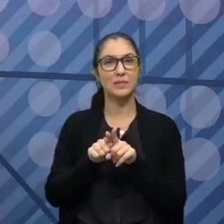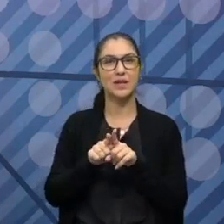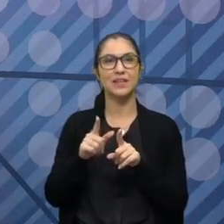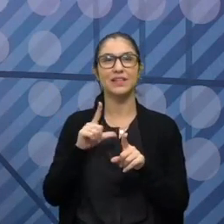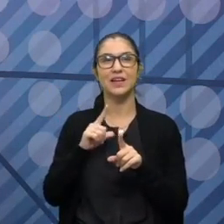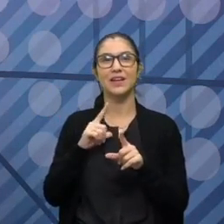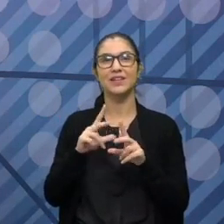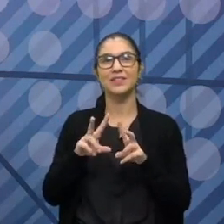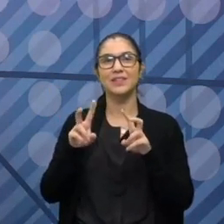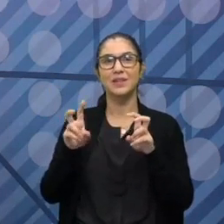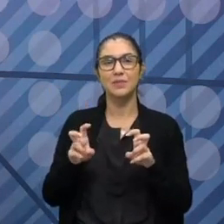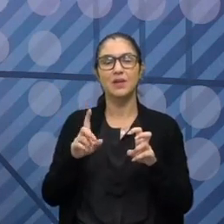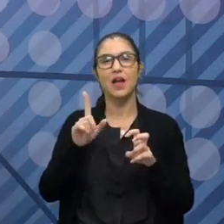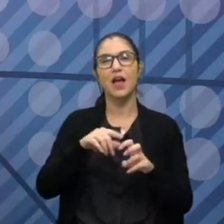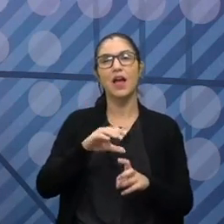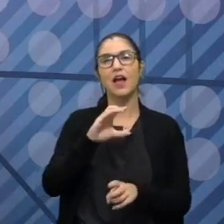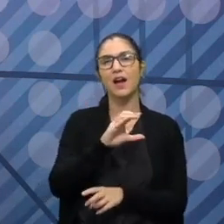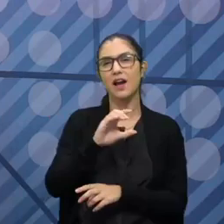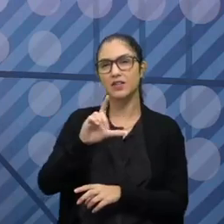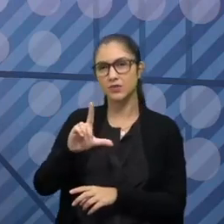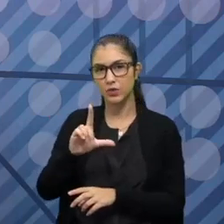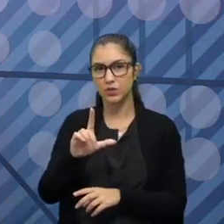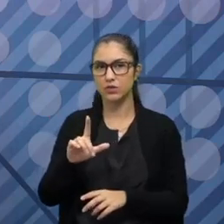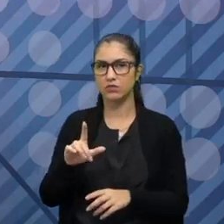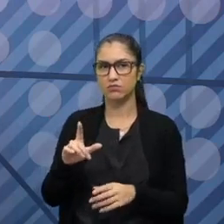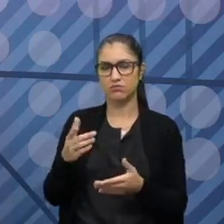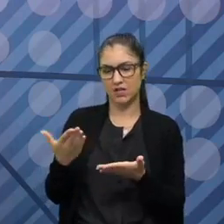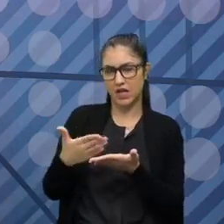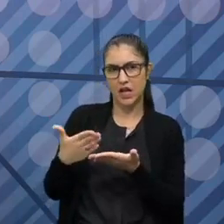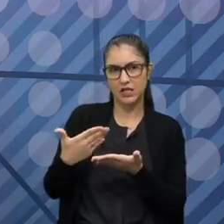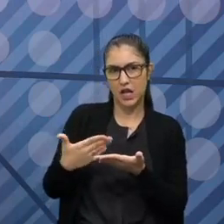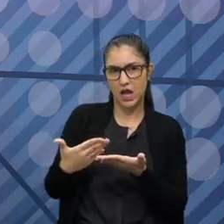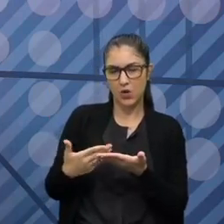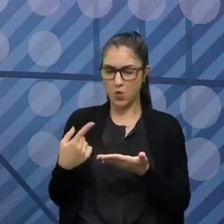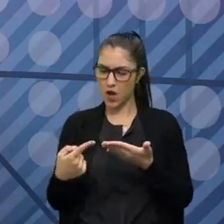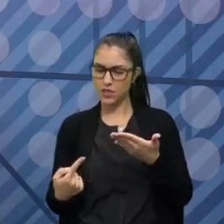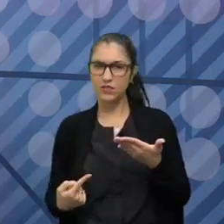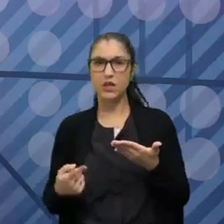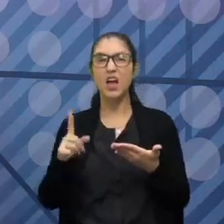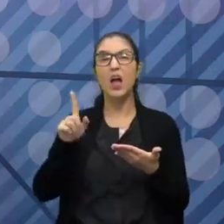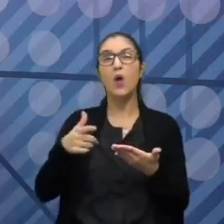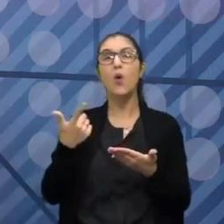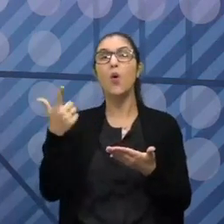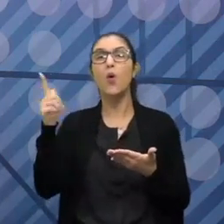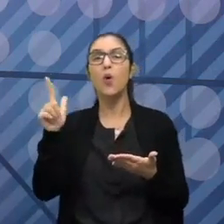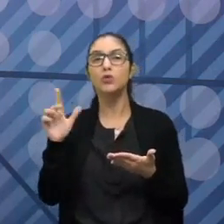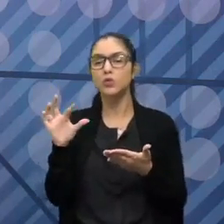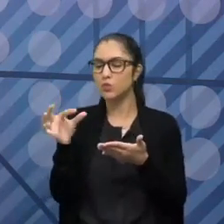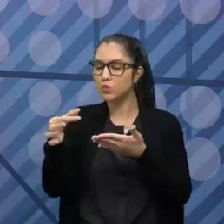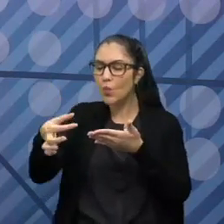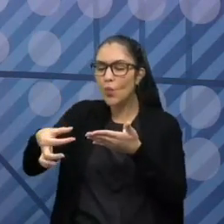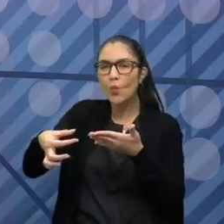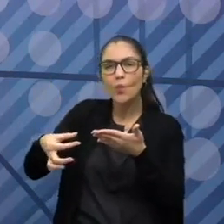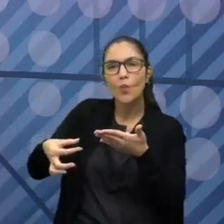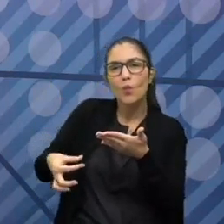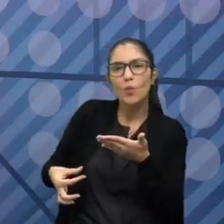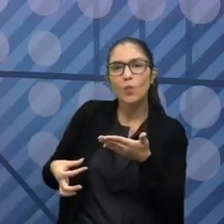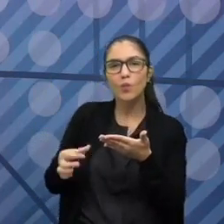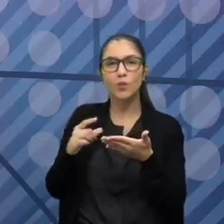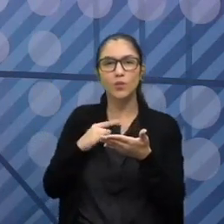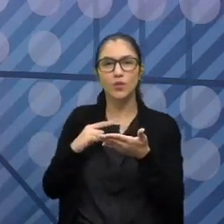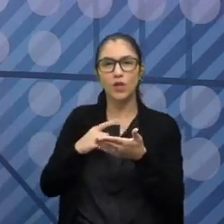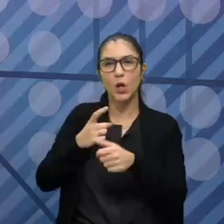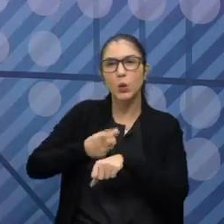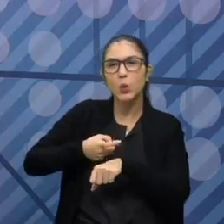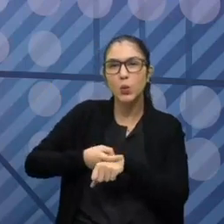entra naquele assunto de classificador. Se não é um caderno assim, se é aquele outro caderno que tem brochura, que tem a